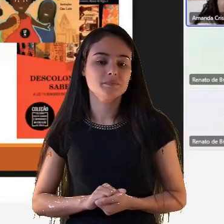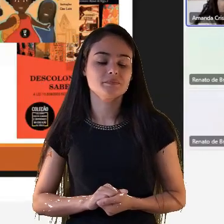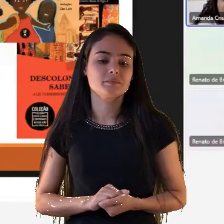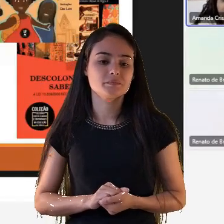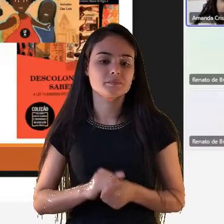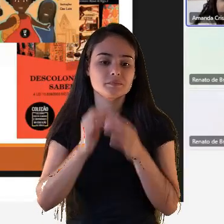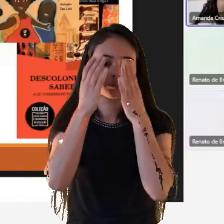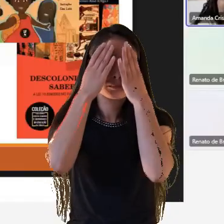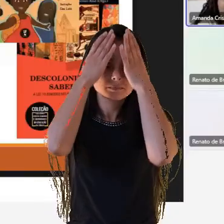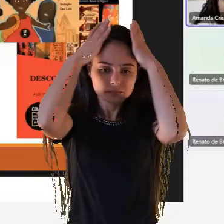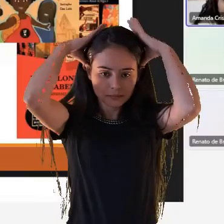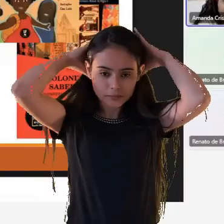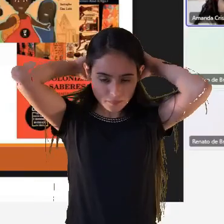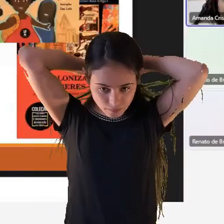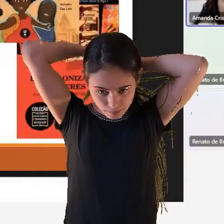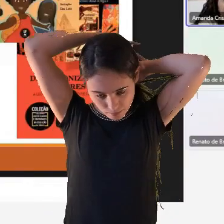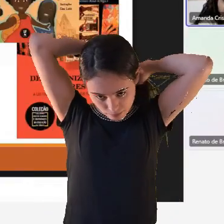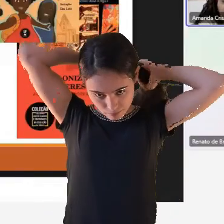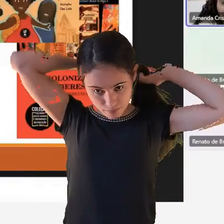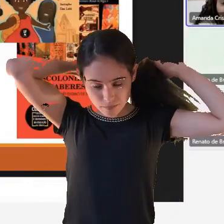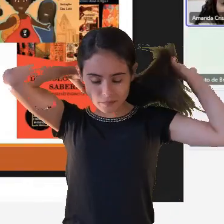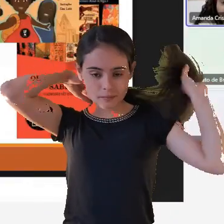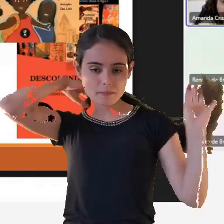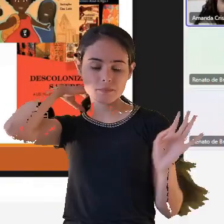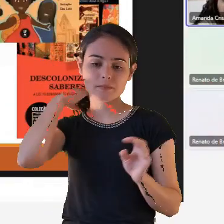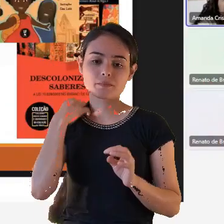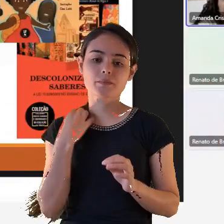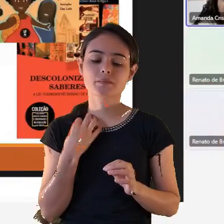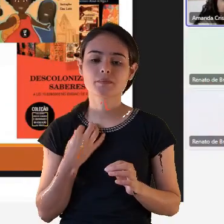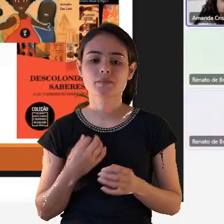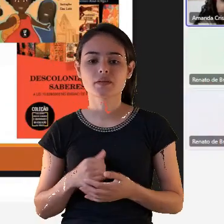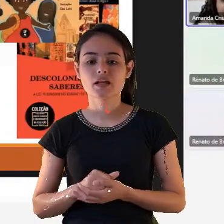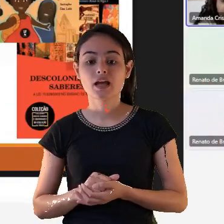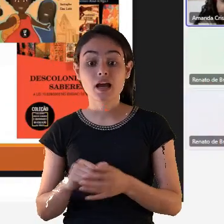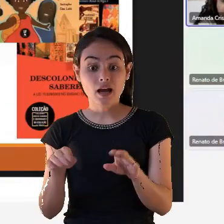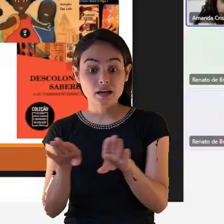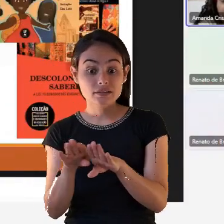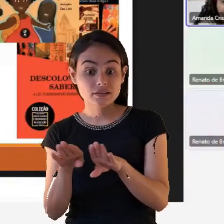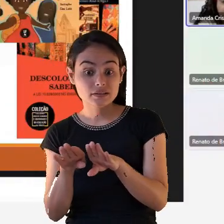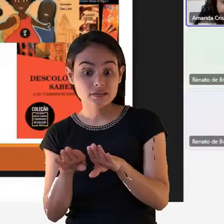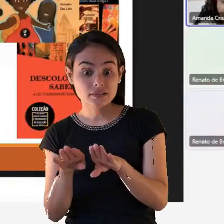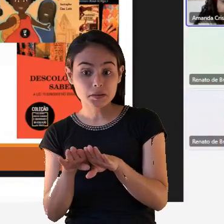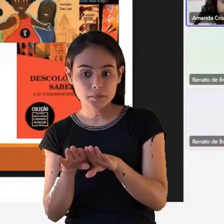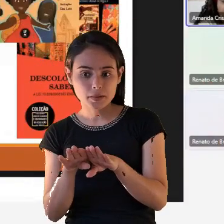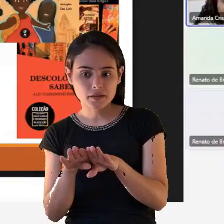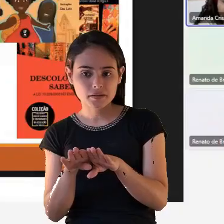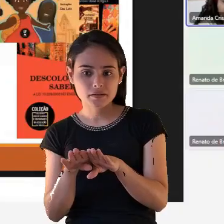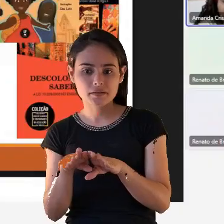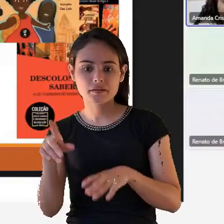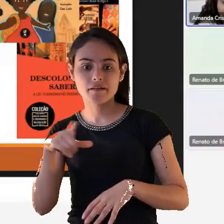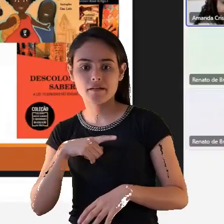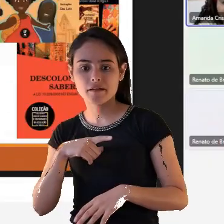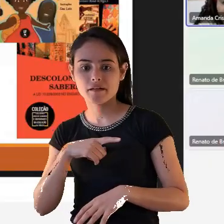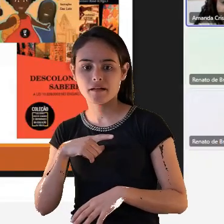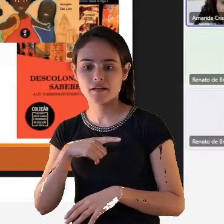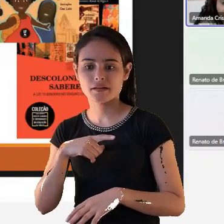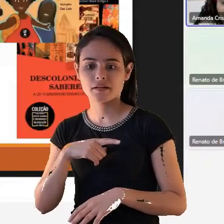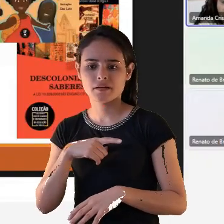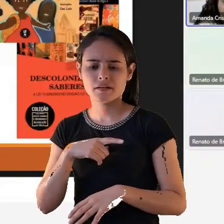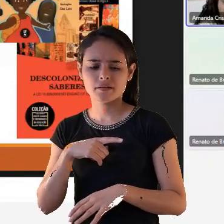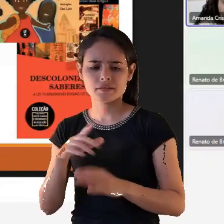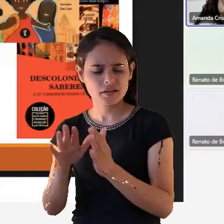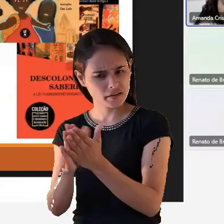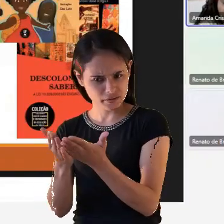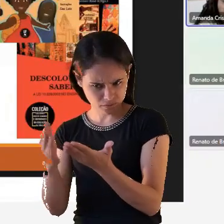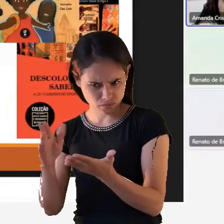no trabalho, na ciência, na tecnologia. Ela também tem essas duas obras, Descolonizando